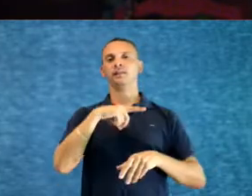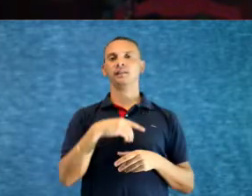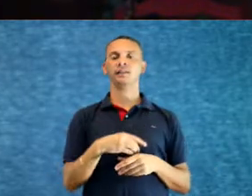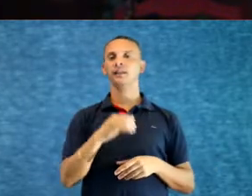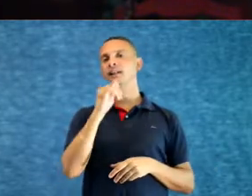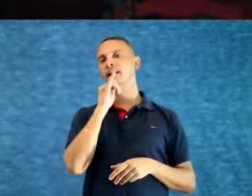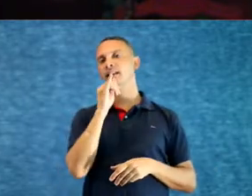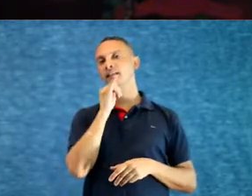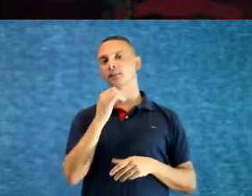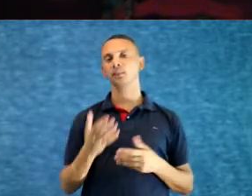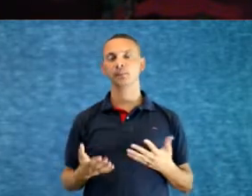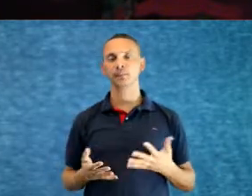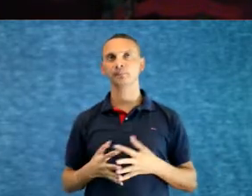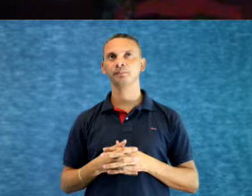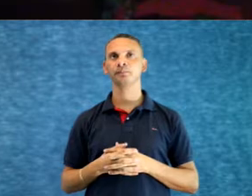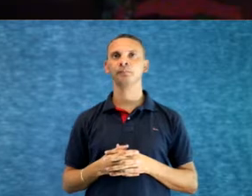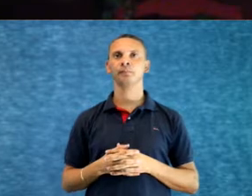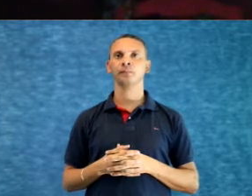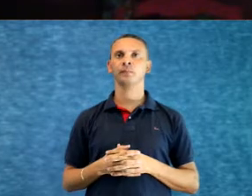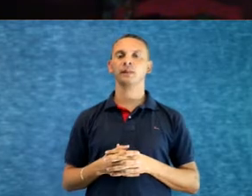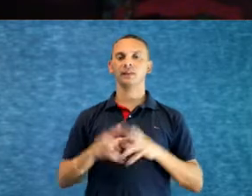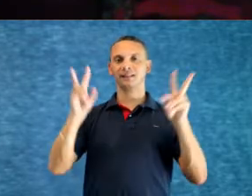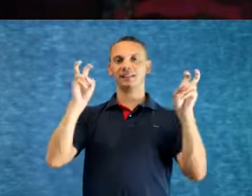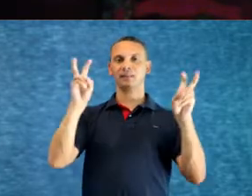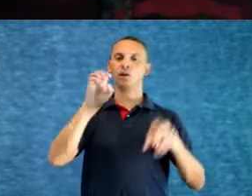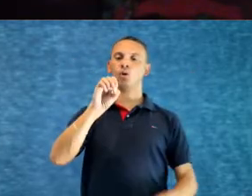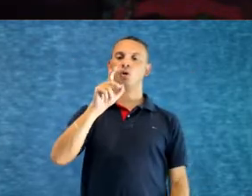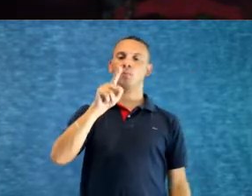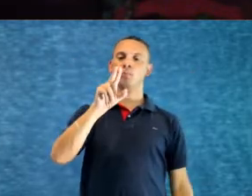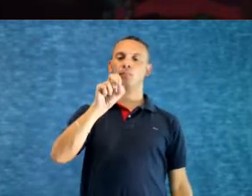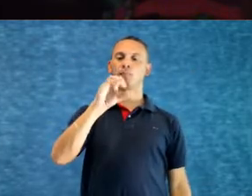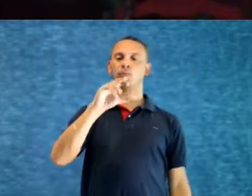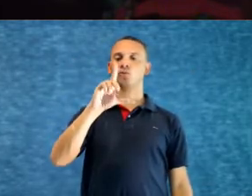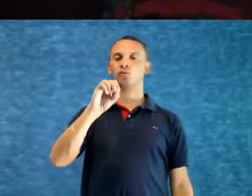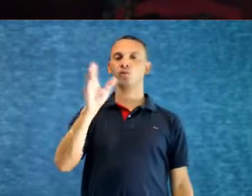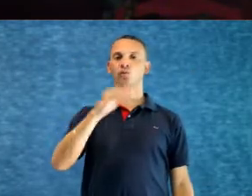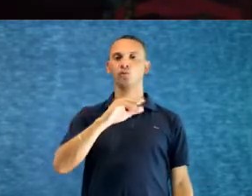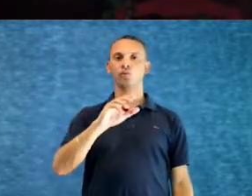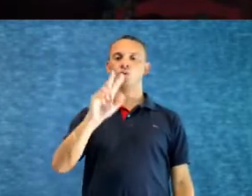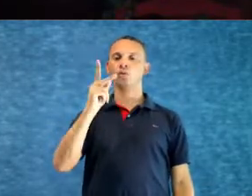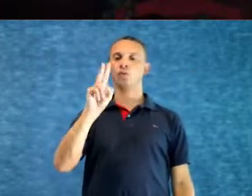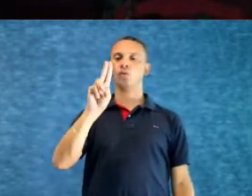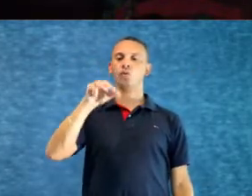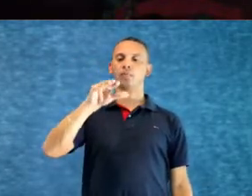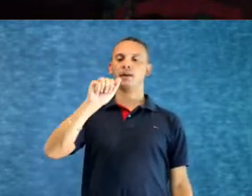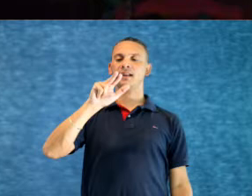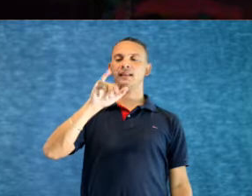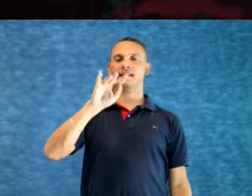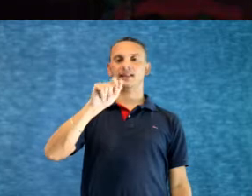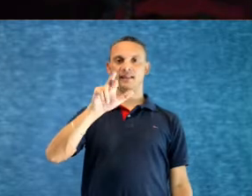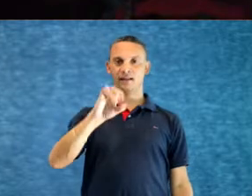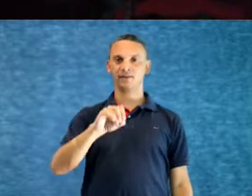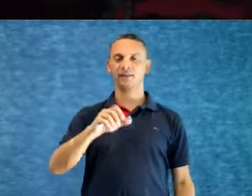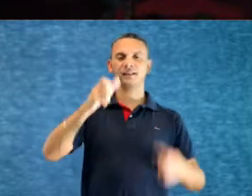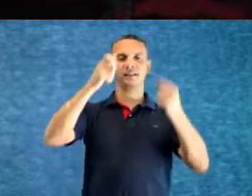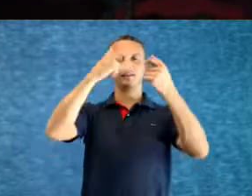ela vai escrever um texto, um ensaio de 50 páginas para o estrangeiro, falando o que era o